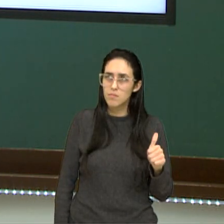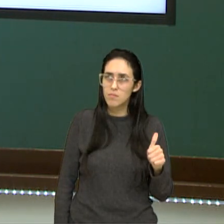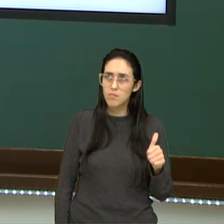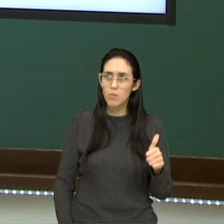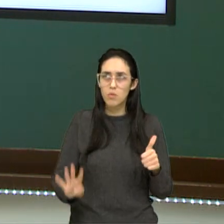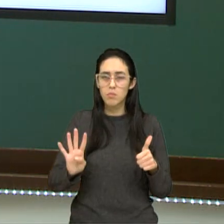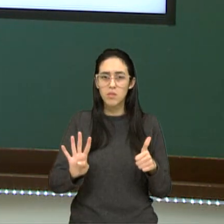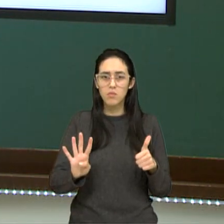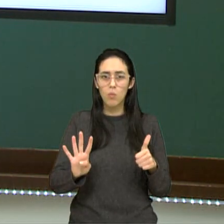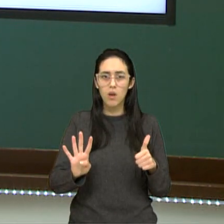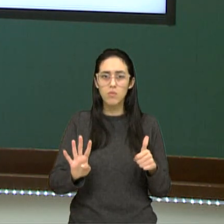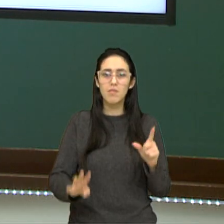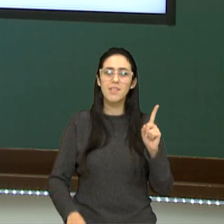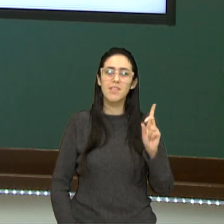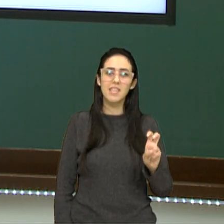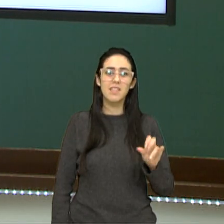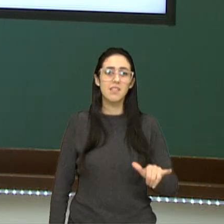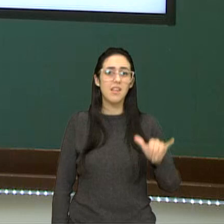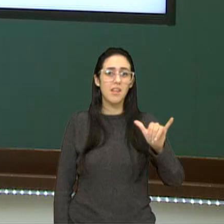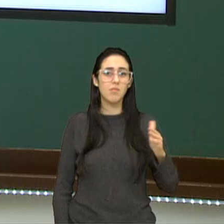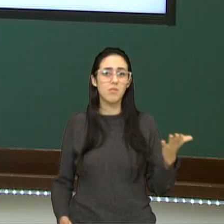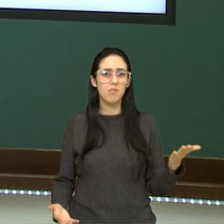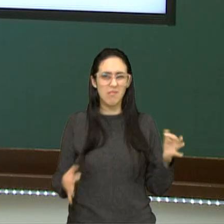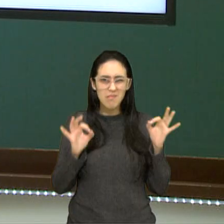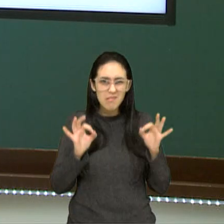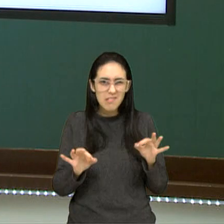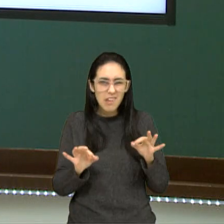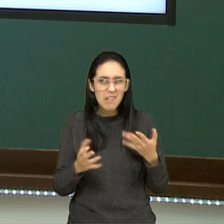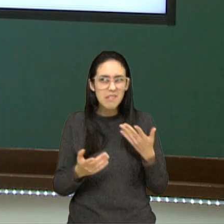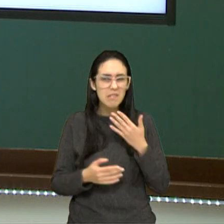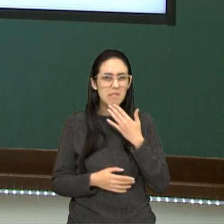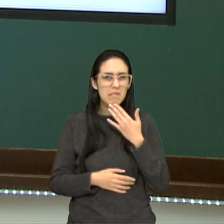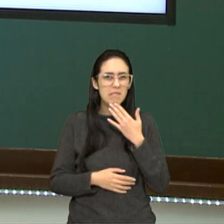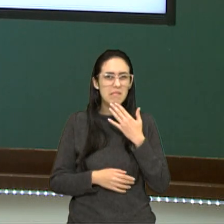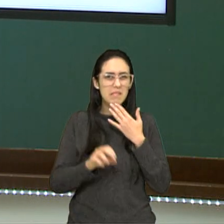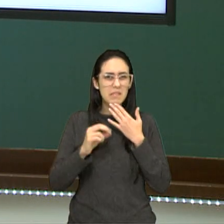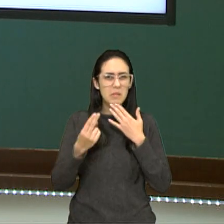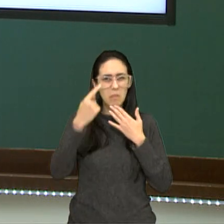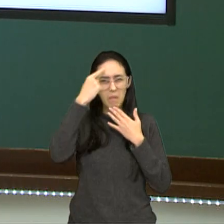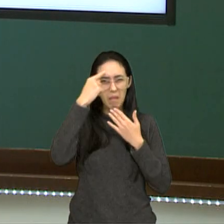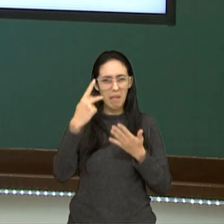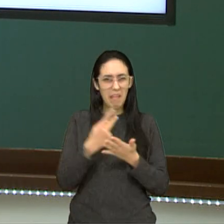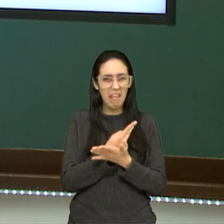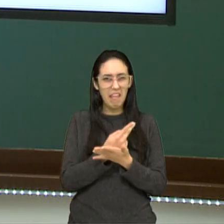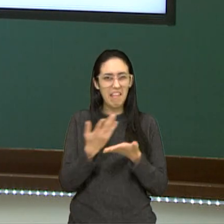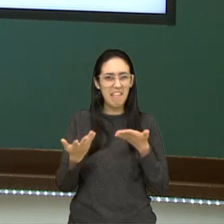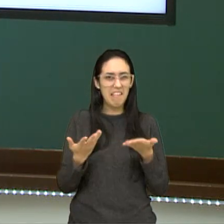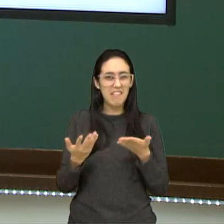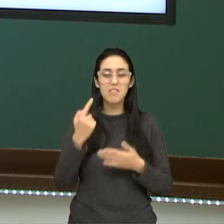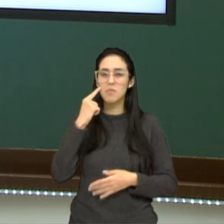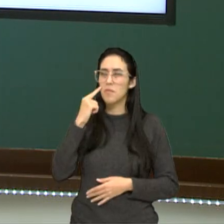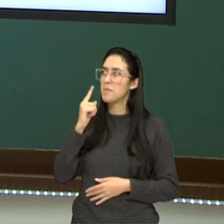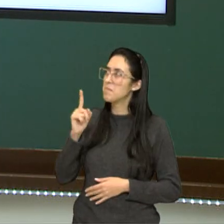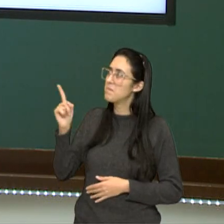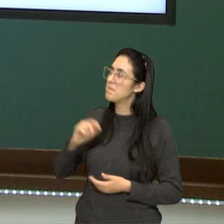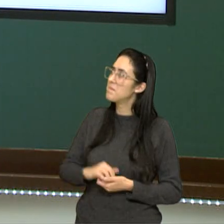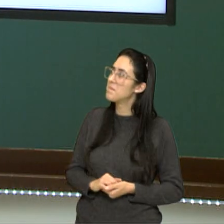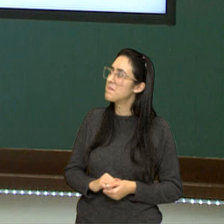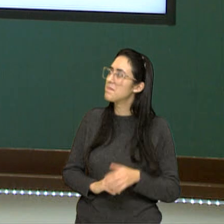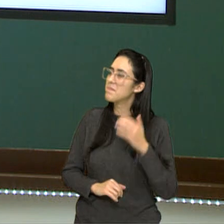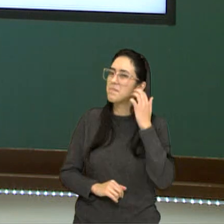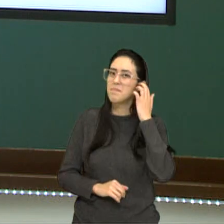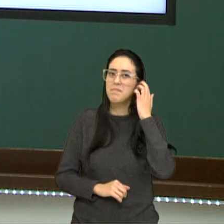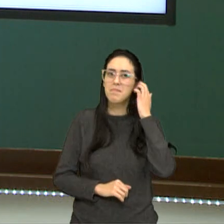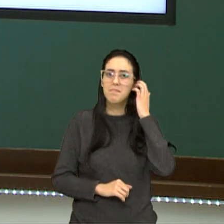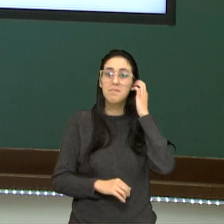4, 15y. Será que deu certinho a nossa conta ou falhou aqui a nossa calculadora mental? Vamos ver.